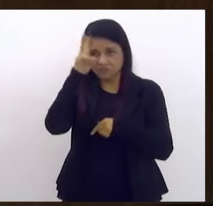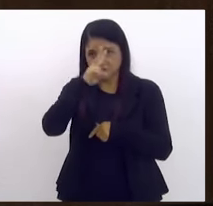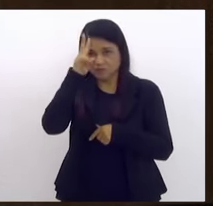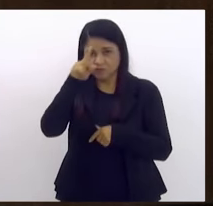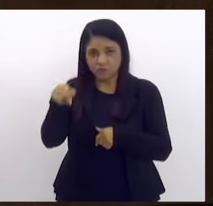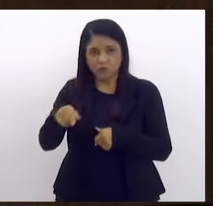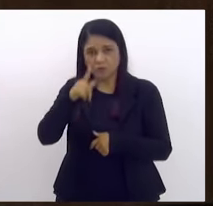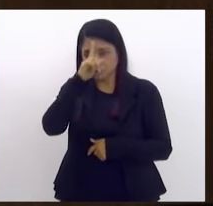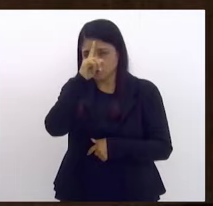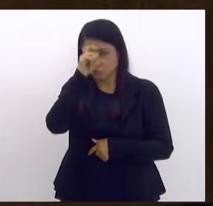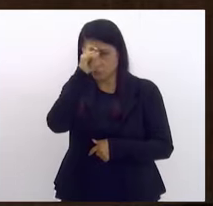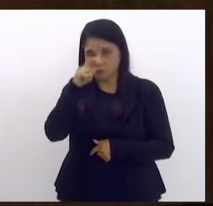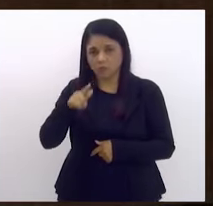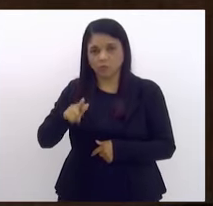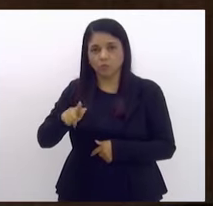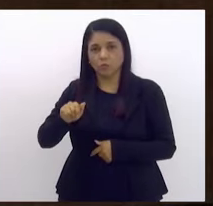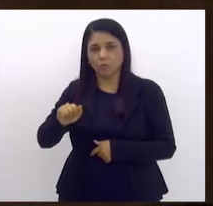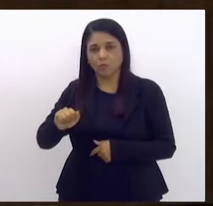de Guarulhos.